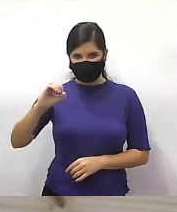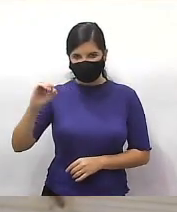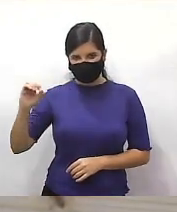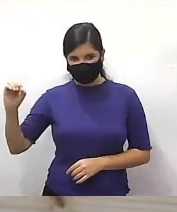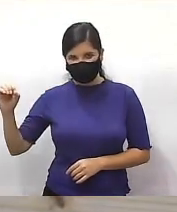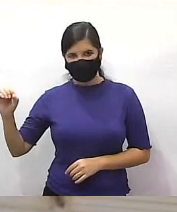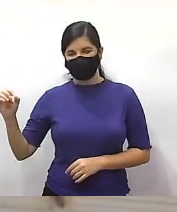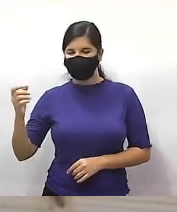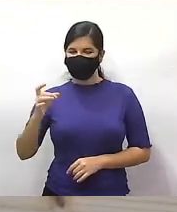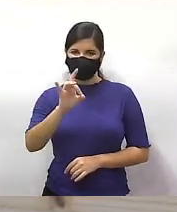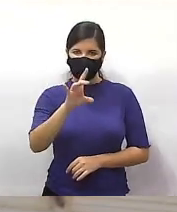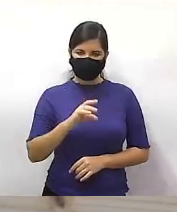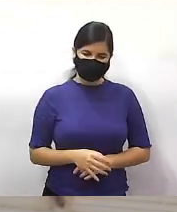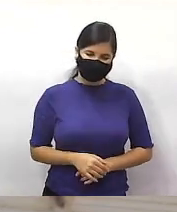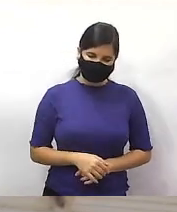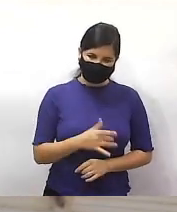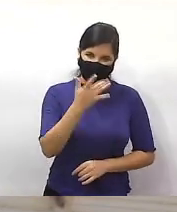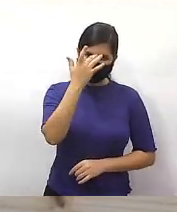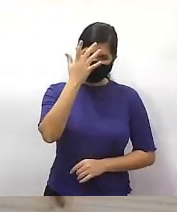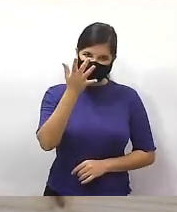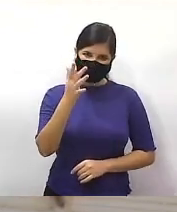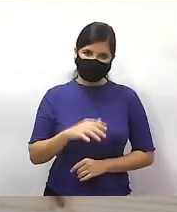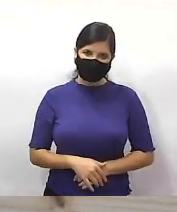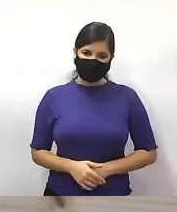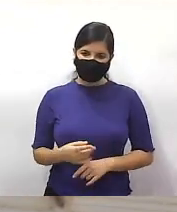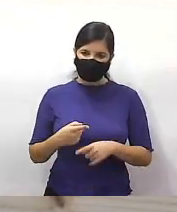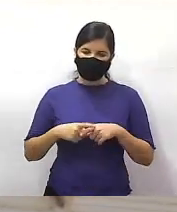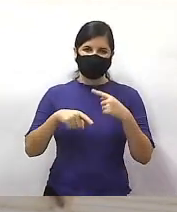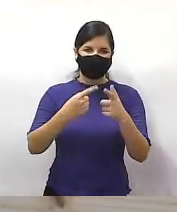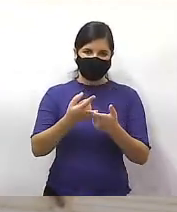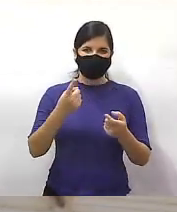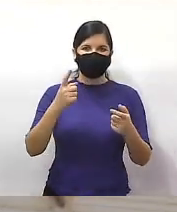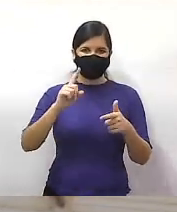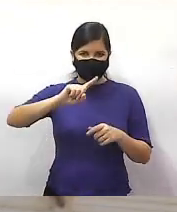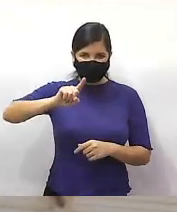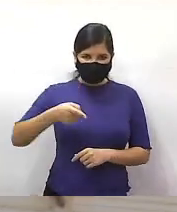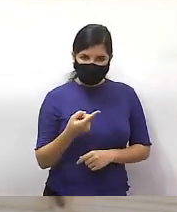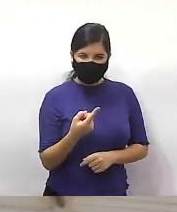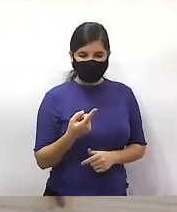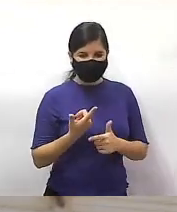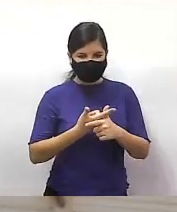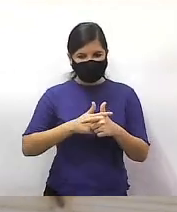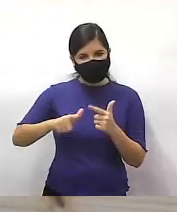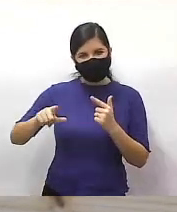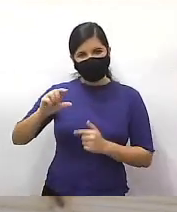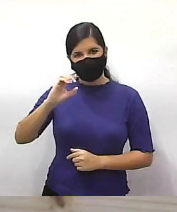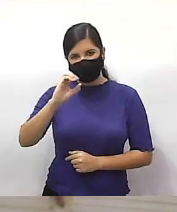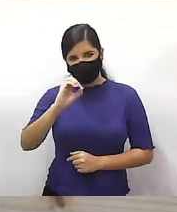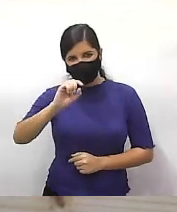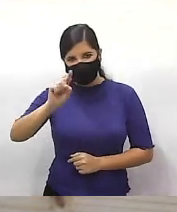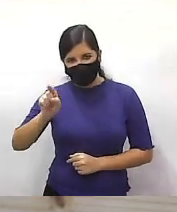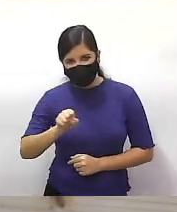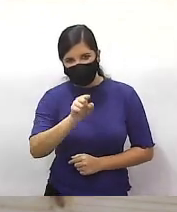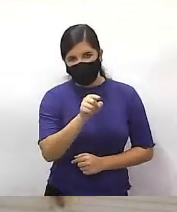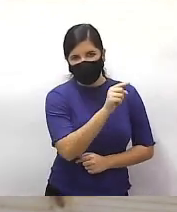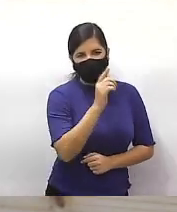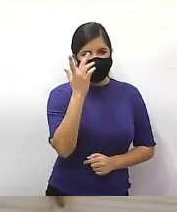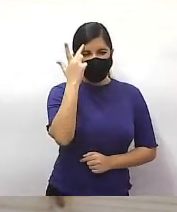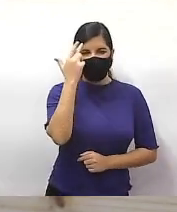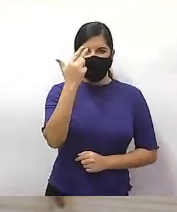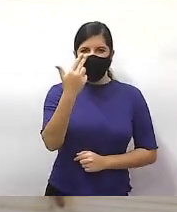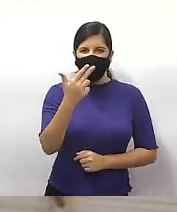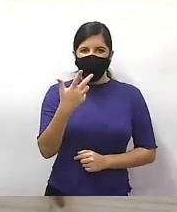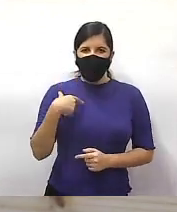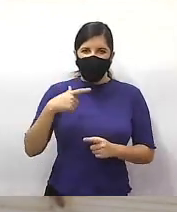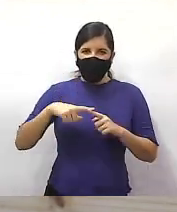ou 0, 0, 0. Muito fácil, porque senão depois vai ter vírgula. Quando eu divido por 0, eu ando com a vírgula muito tranquilo. Mas